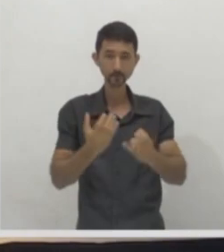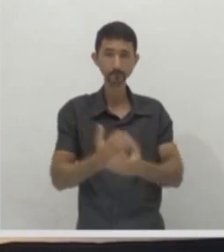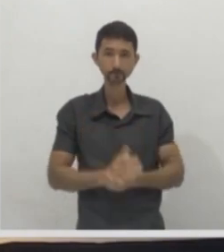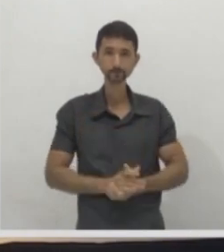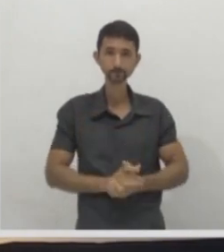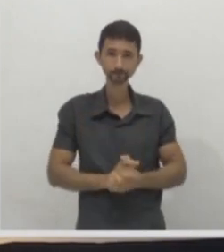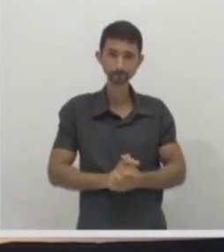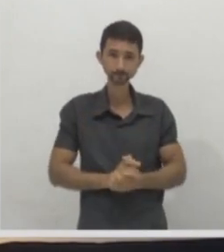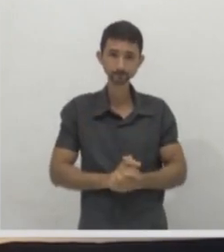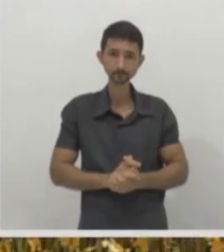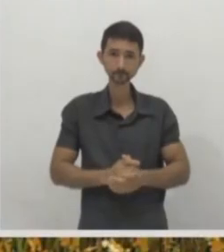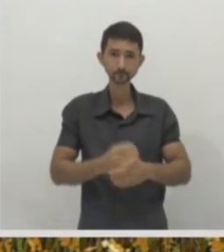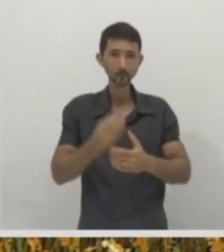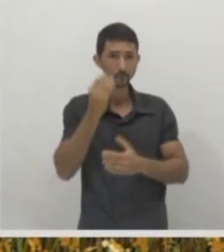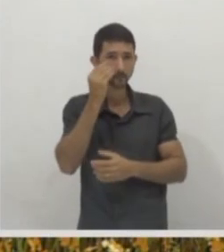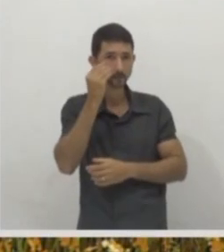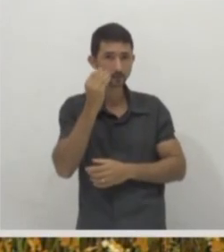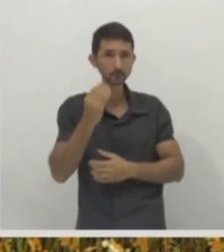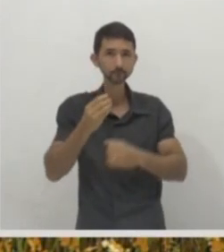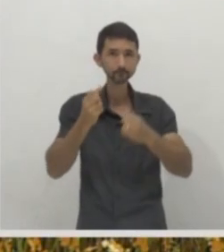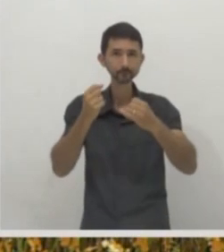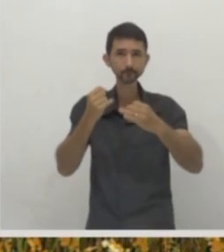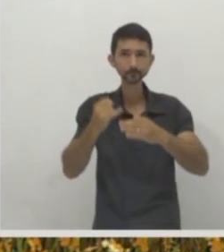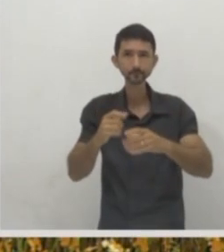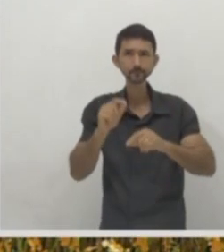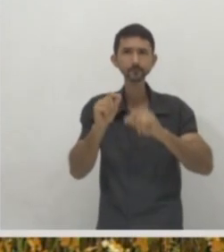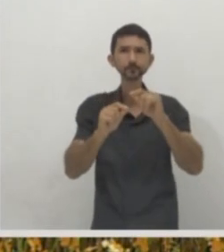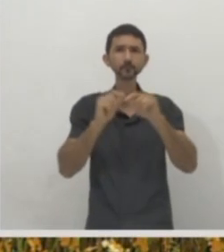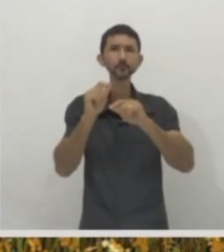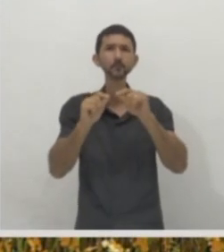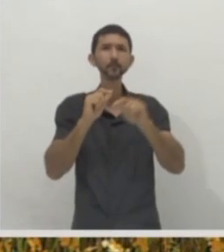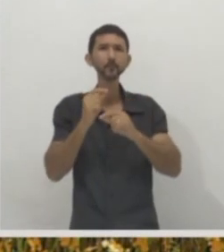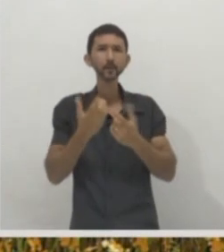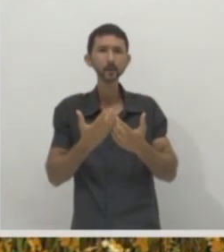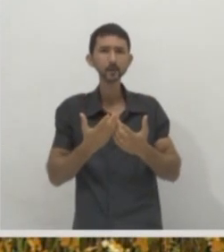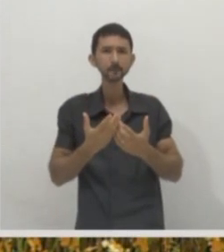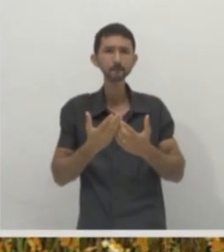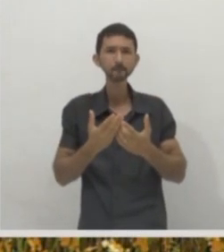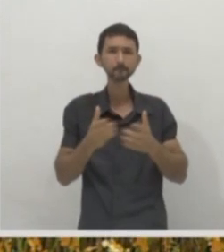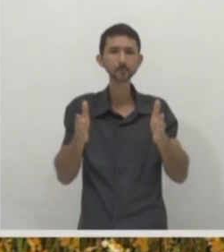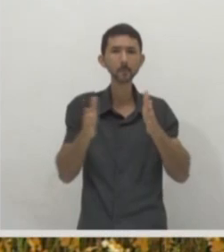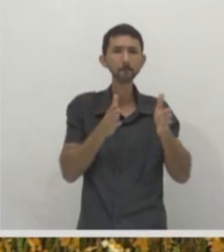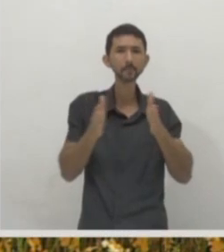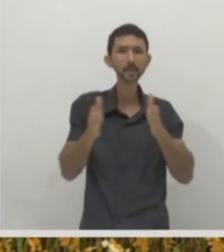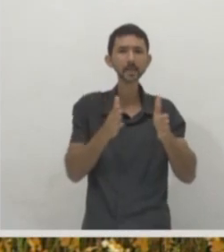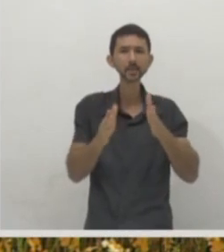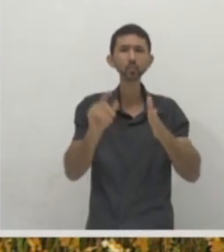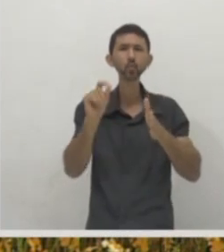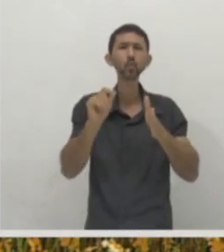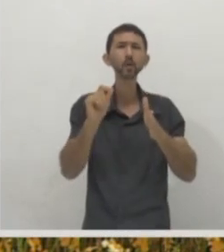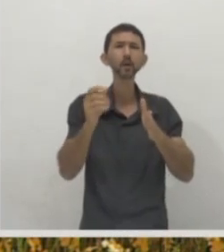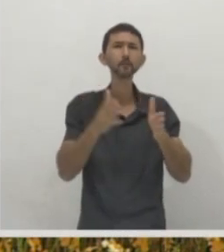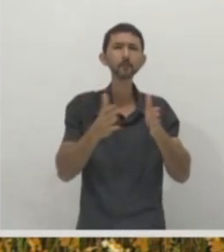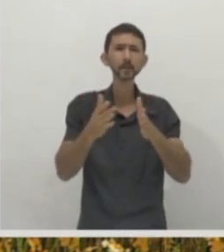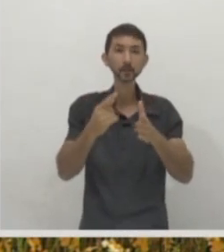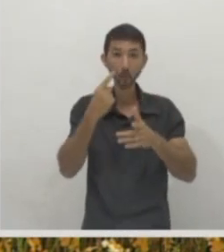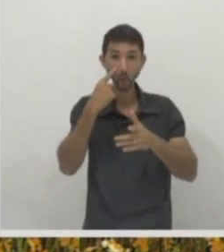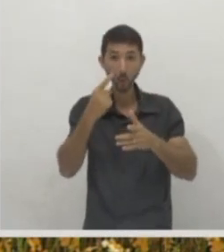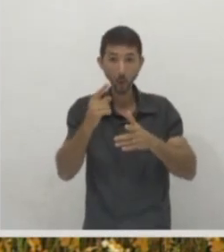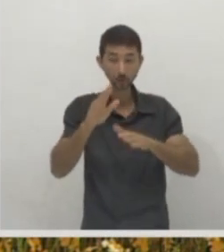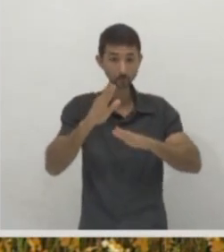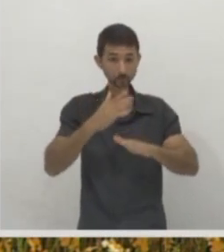que fala muito pra gente, né? Essa imagem é referente a que período, galera? Vamos dar uma olhada com bastante